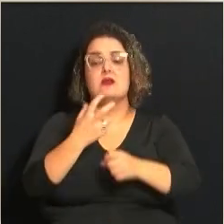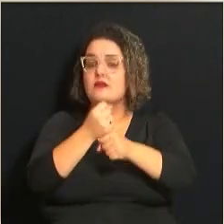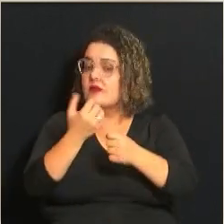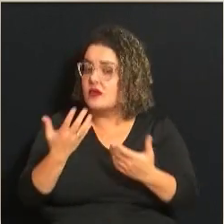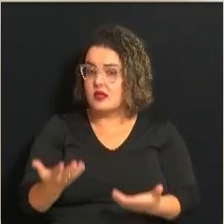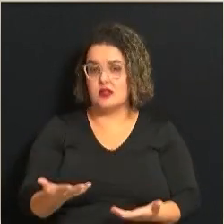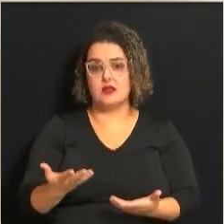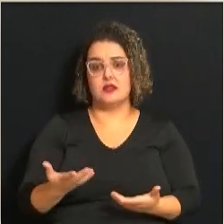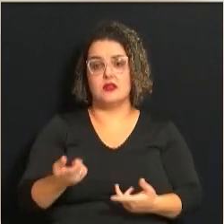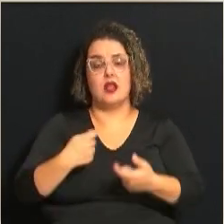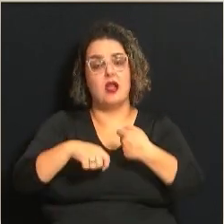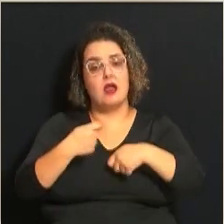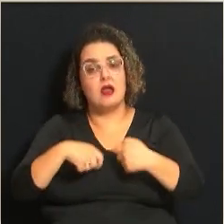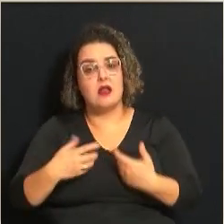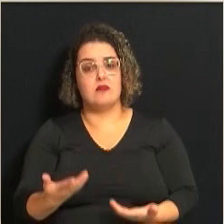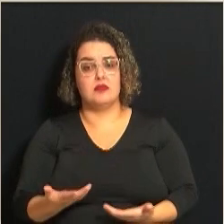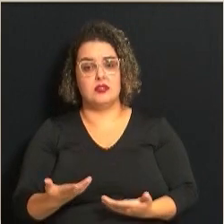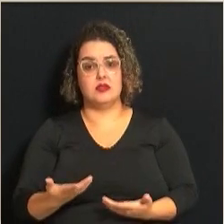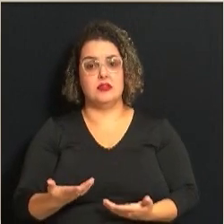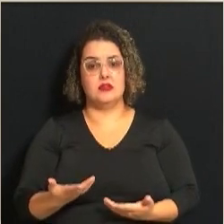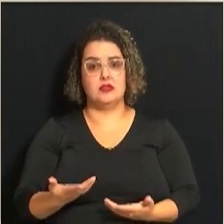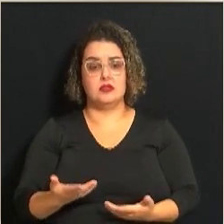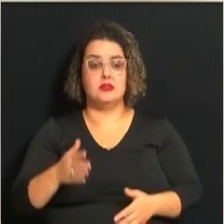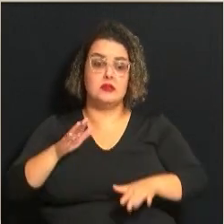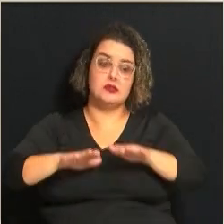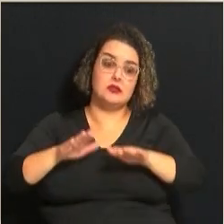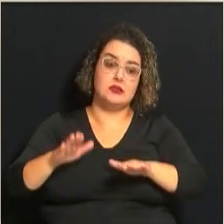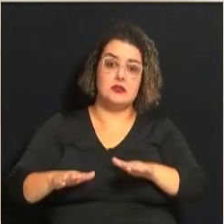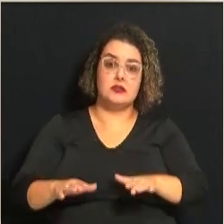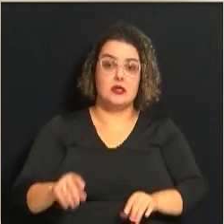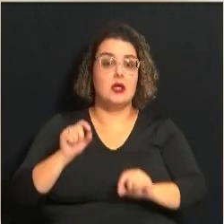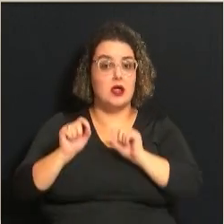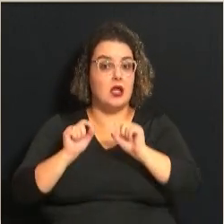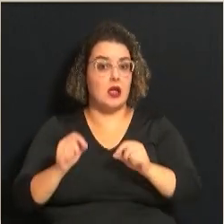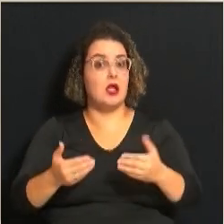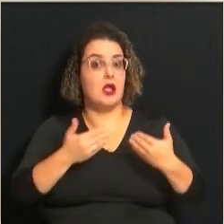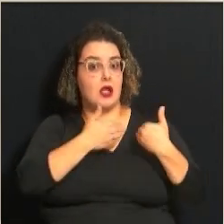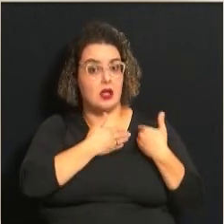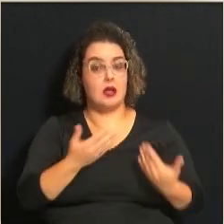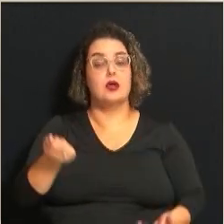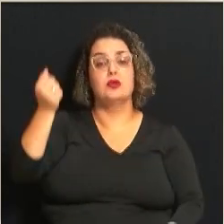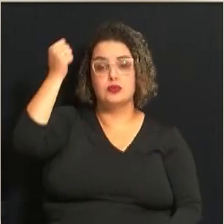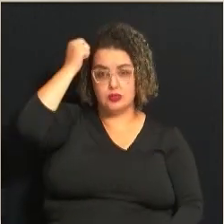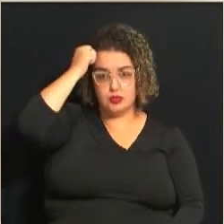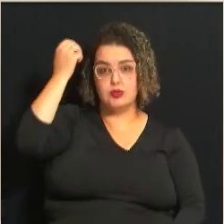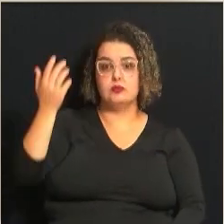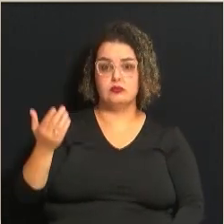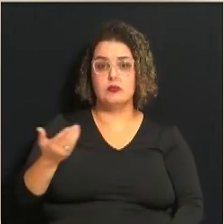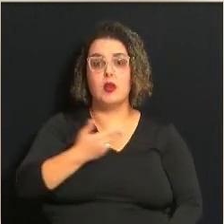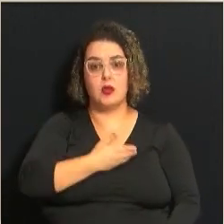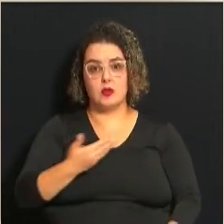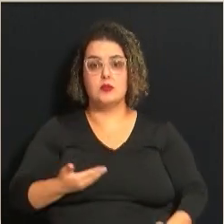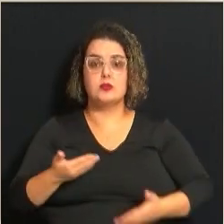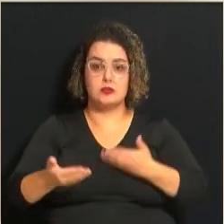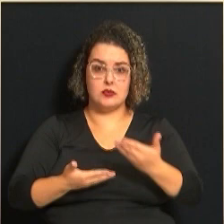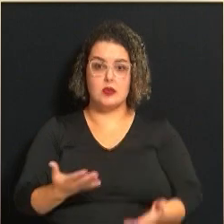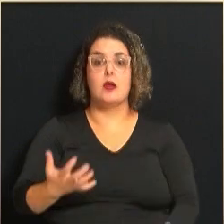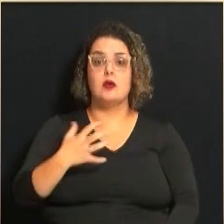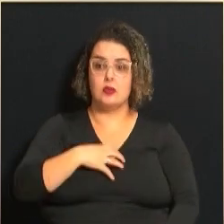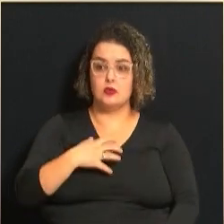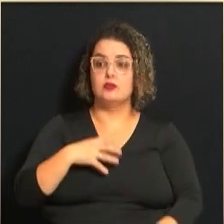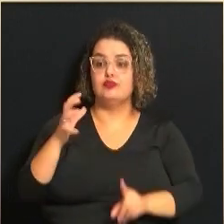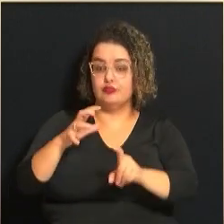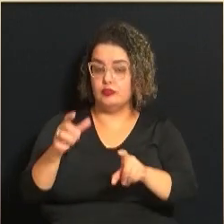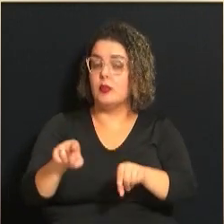da administração, muitas vezes quem é responsabilizado e culpado é o servidor. Isso também é uma forma de assediar.